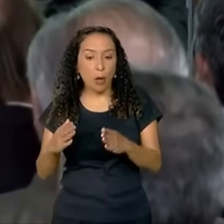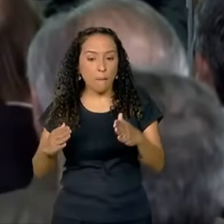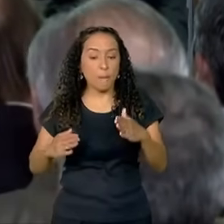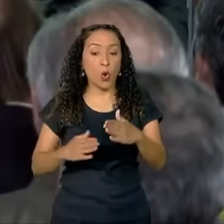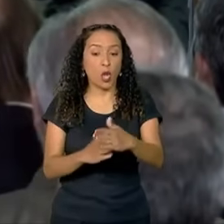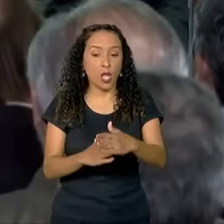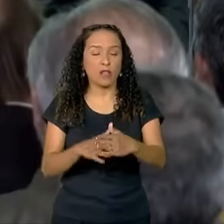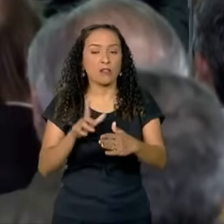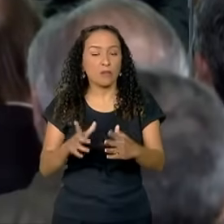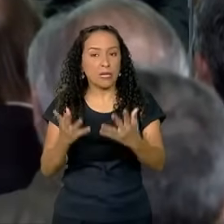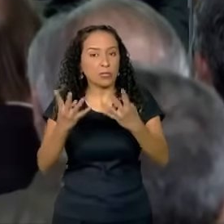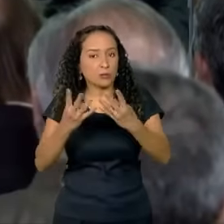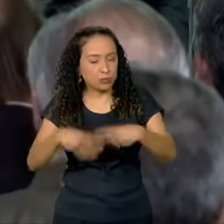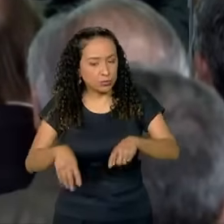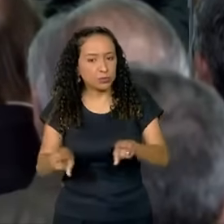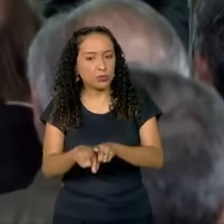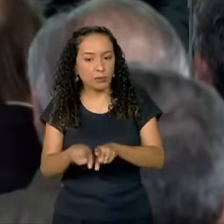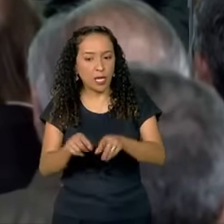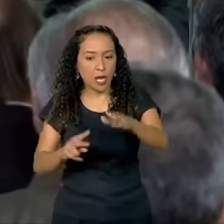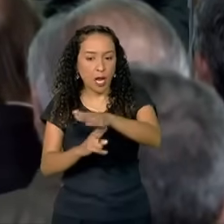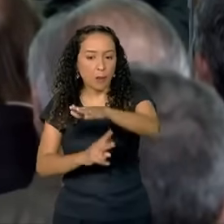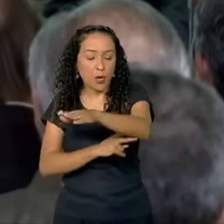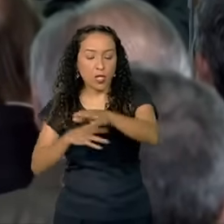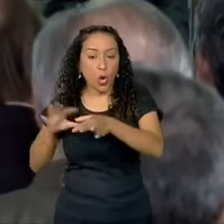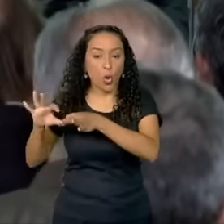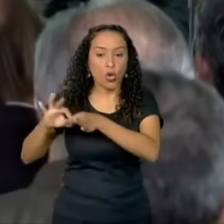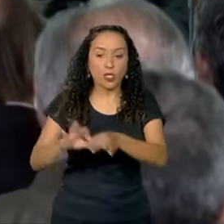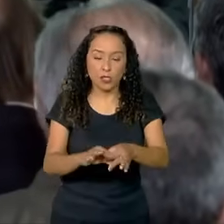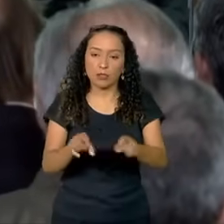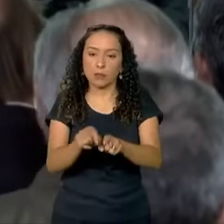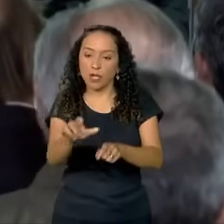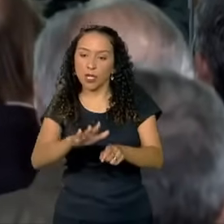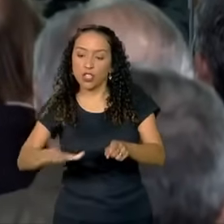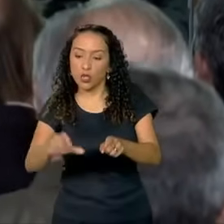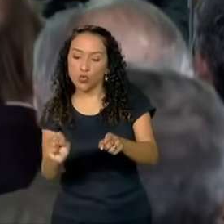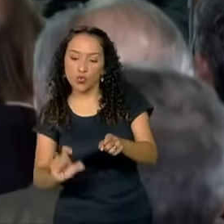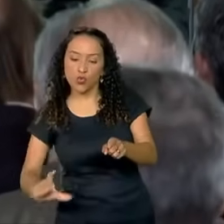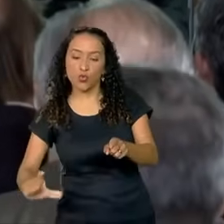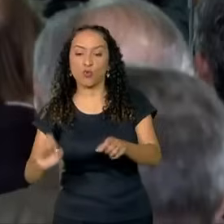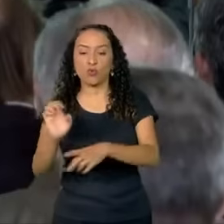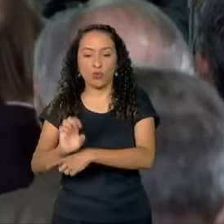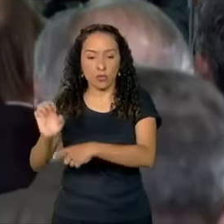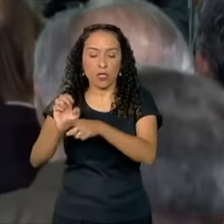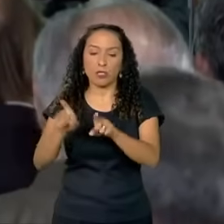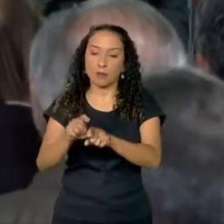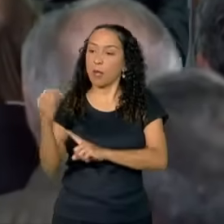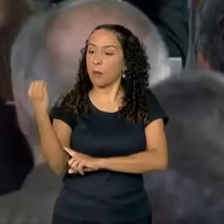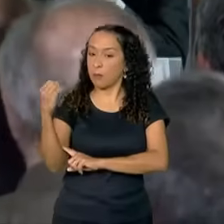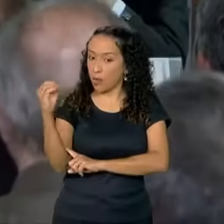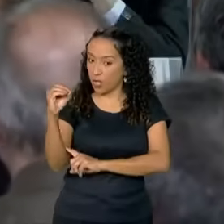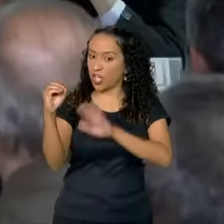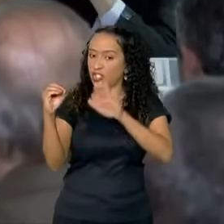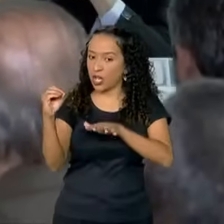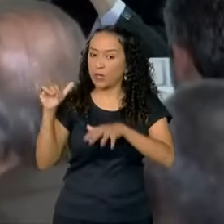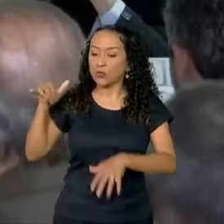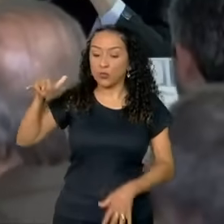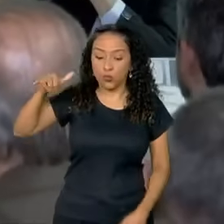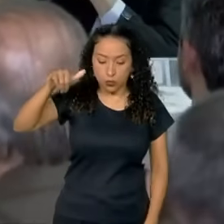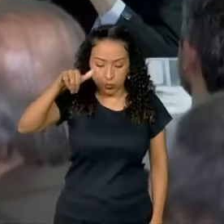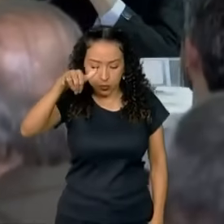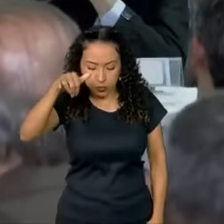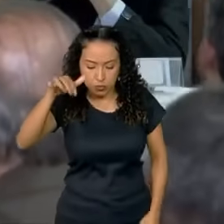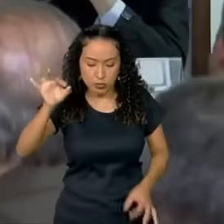mas críticos nas pontes, né, que fazem a conexão também com a região sul do estado. Porto Alegre, que nós já sobrevoamos, acho que está